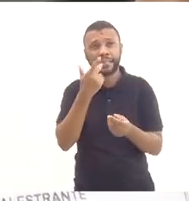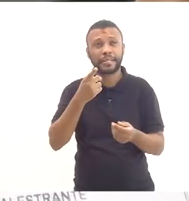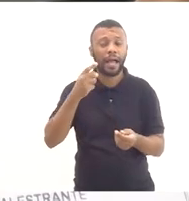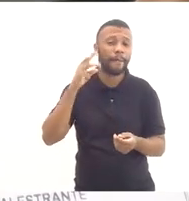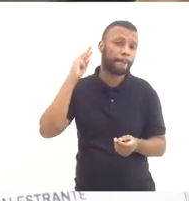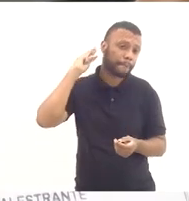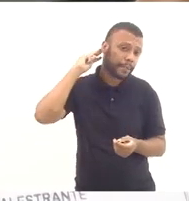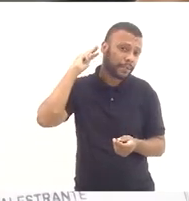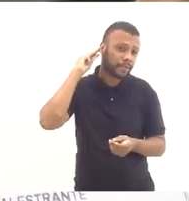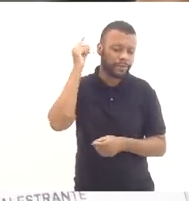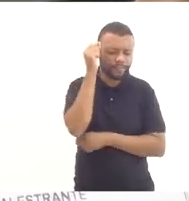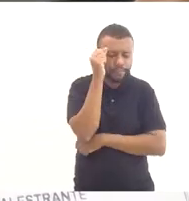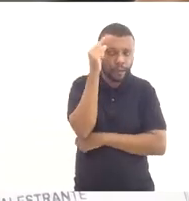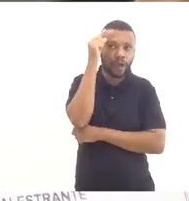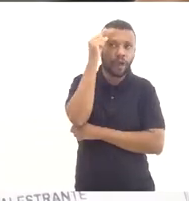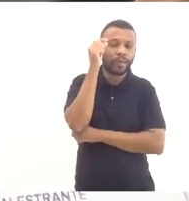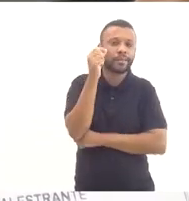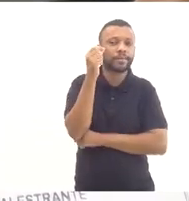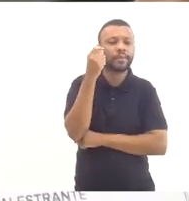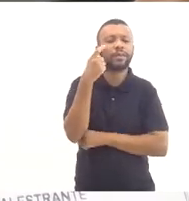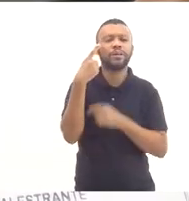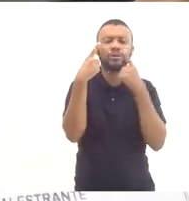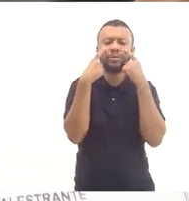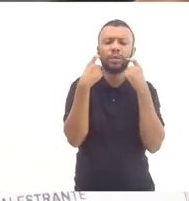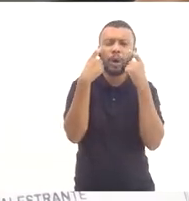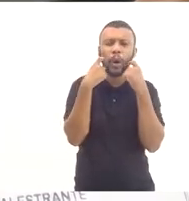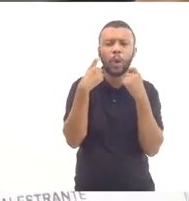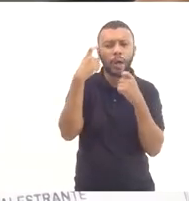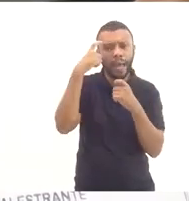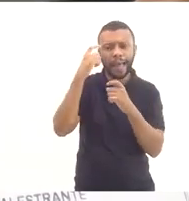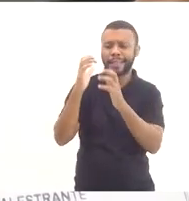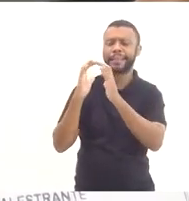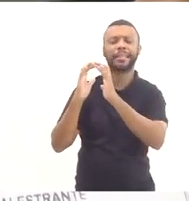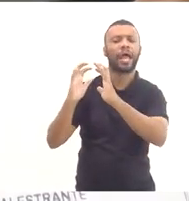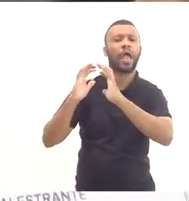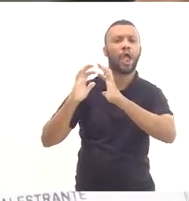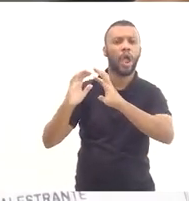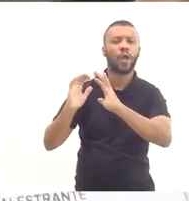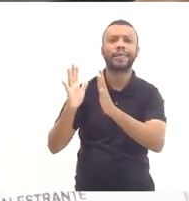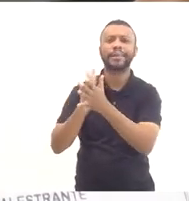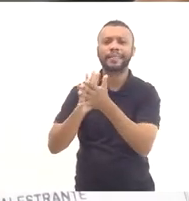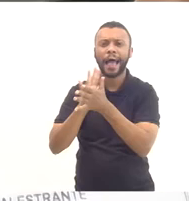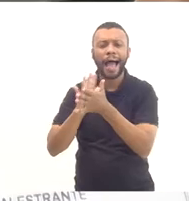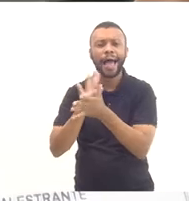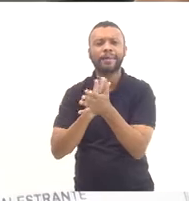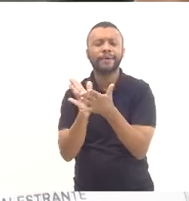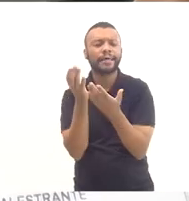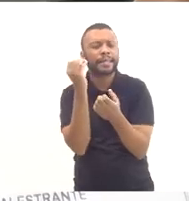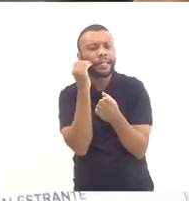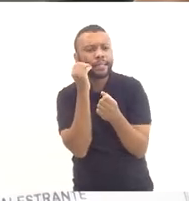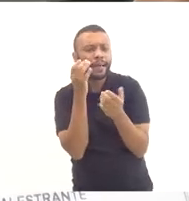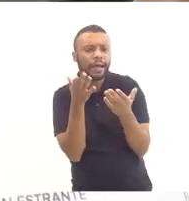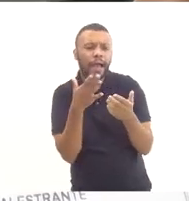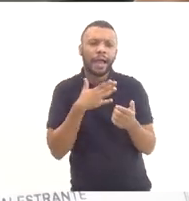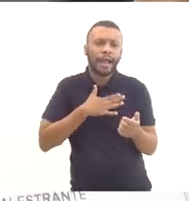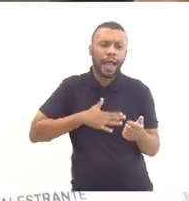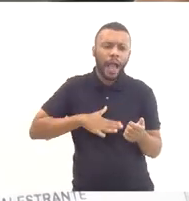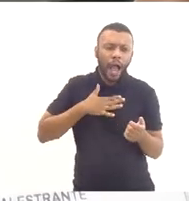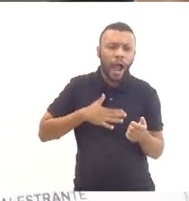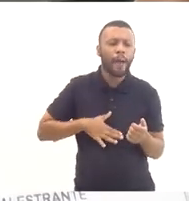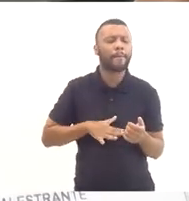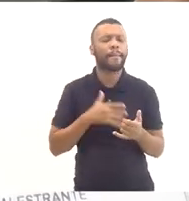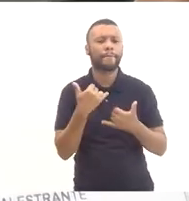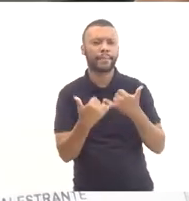diagnóstico por que esse choro é neurológico nada que eu faça para tentar acalentar ele mostrar televisão nada Calma brinquedo numa